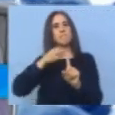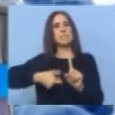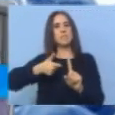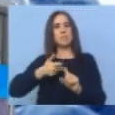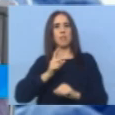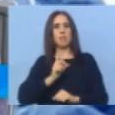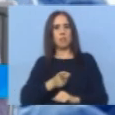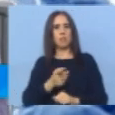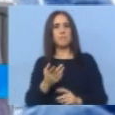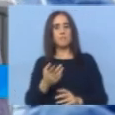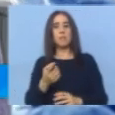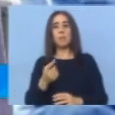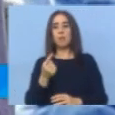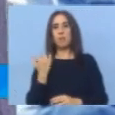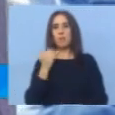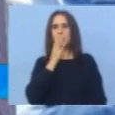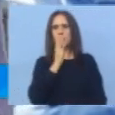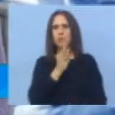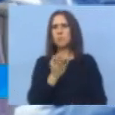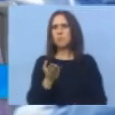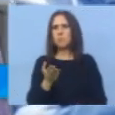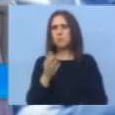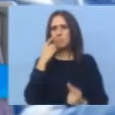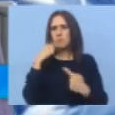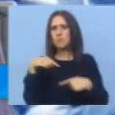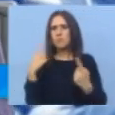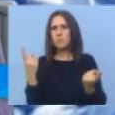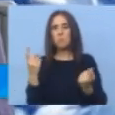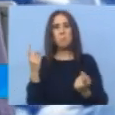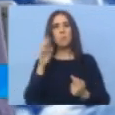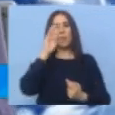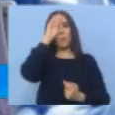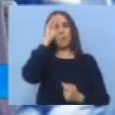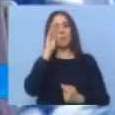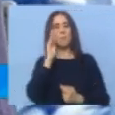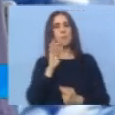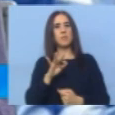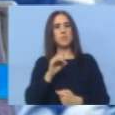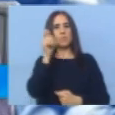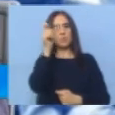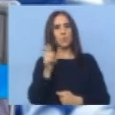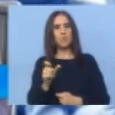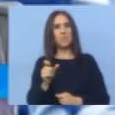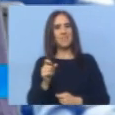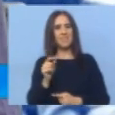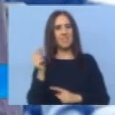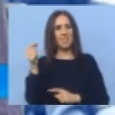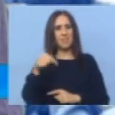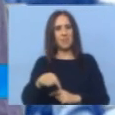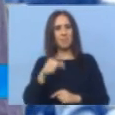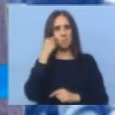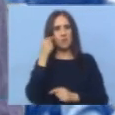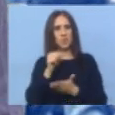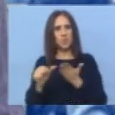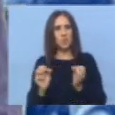essencial. Dizia-se aí há pouco que não será isto uma manifestação de que o Papa Francisco não desistiu da sua ida, da sua viagem